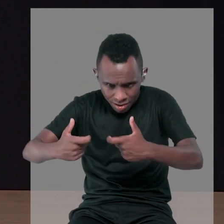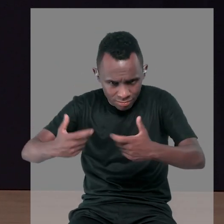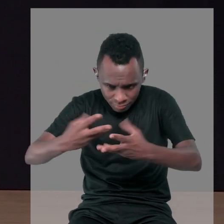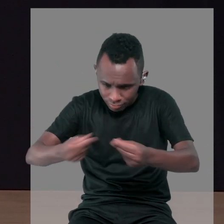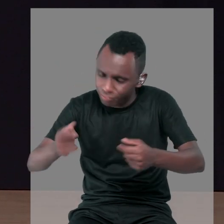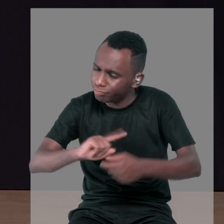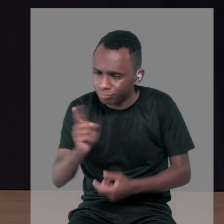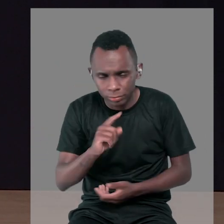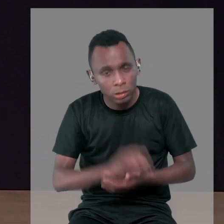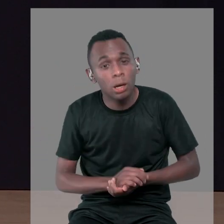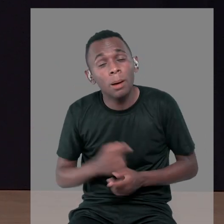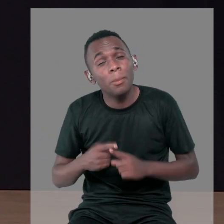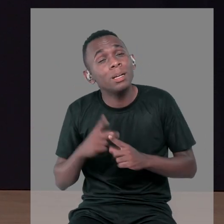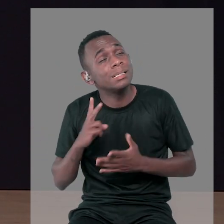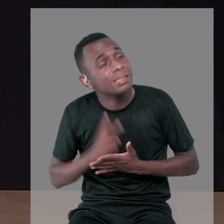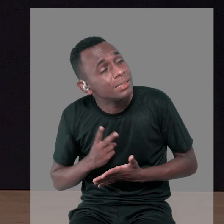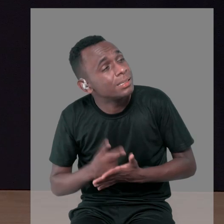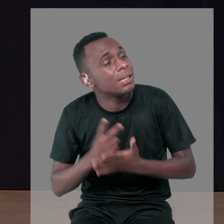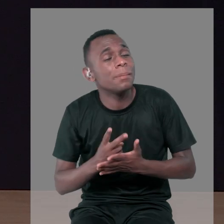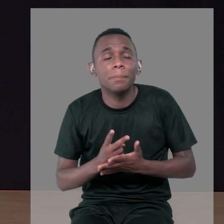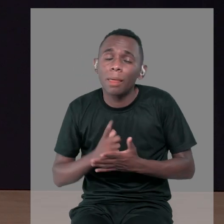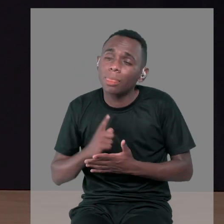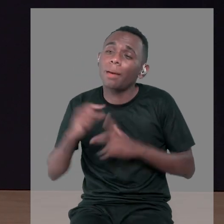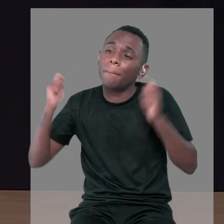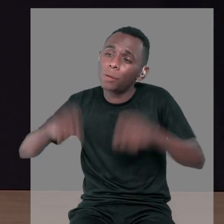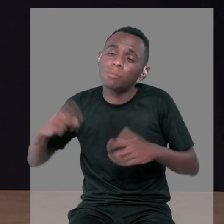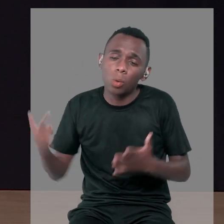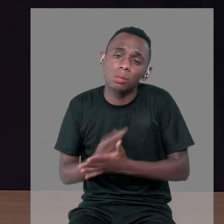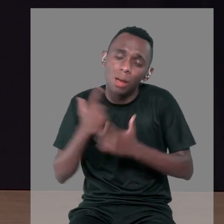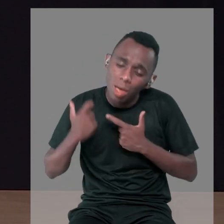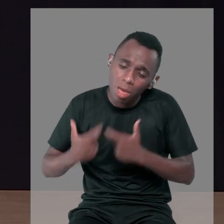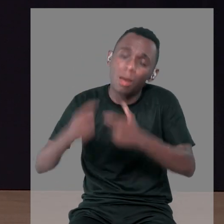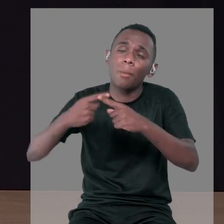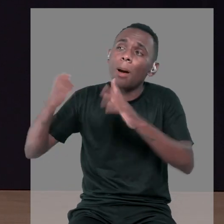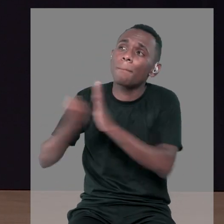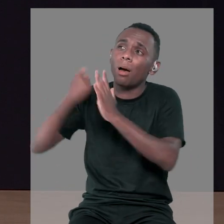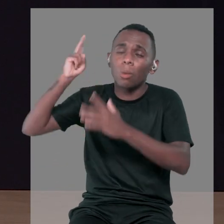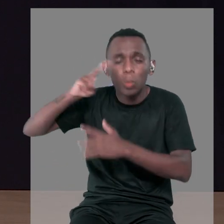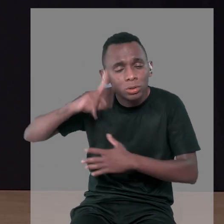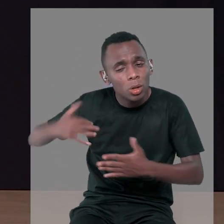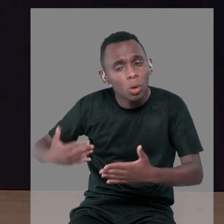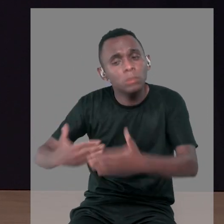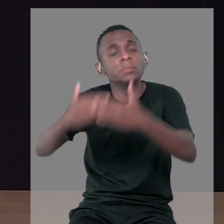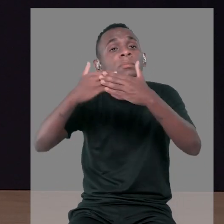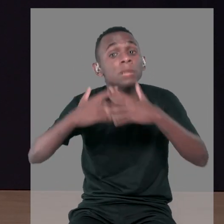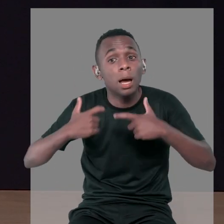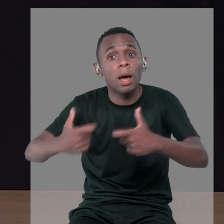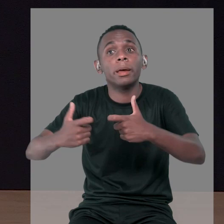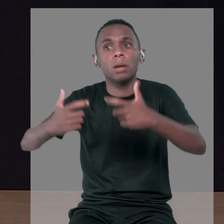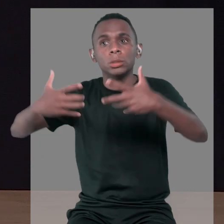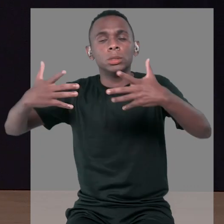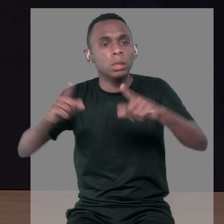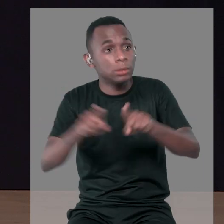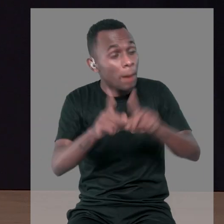gente conquista ela continuamente ao longo da história, assim como as guerras afloram, a paz também aflora. E é por isso que eu acho que o Clausewitz